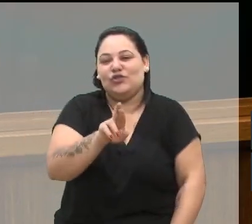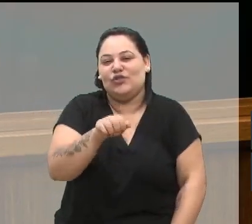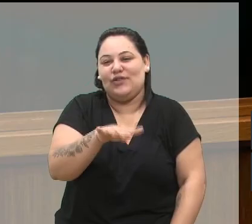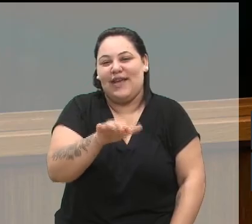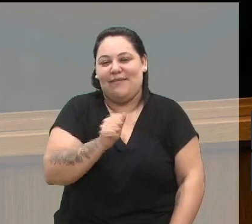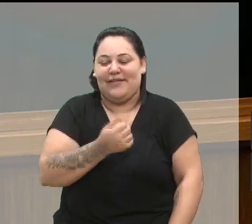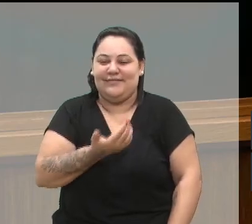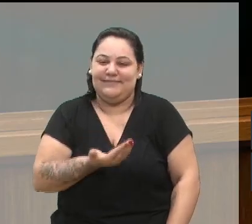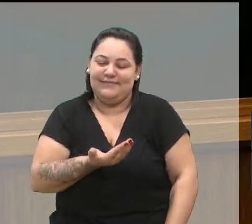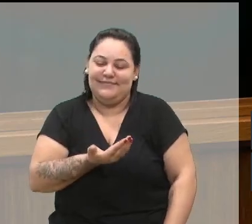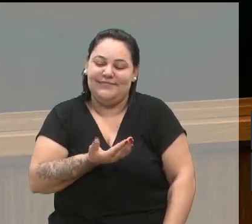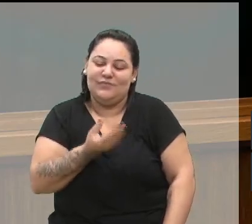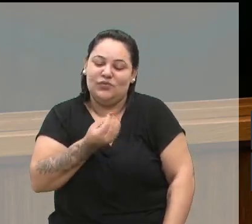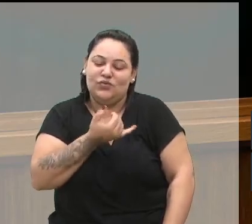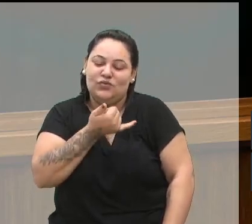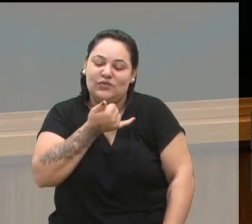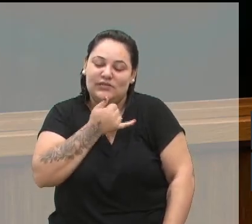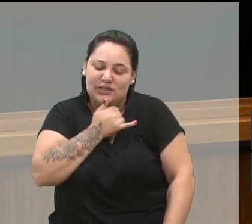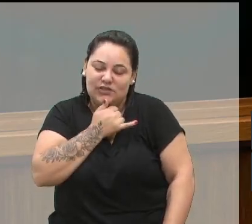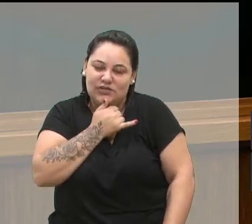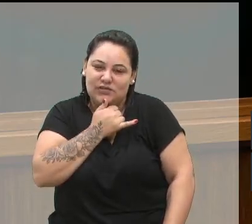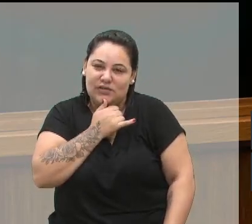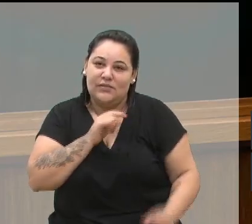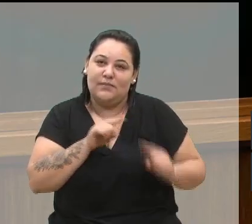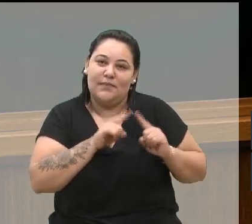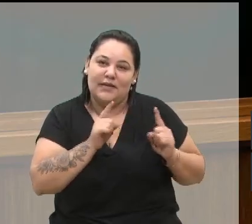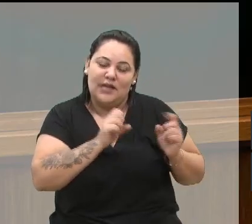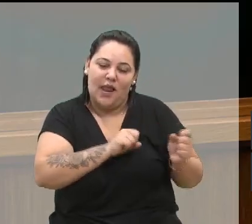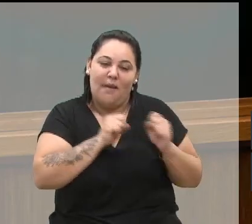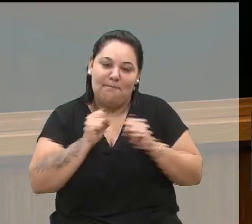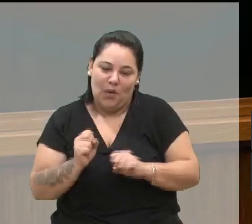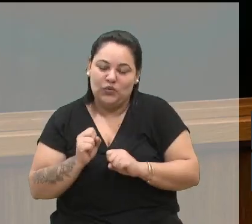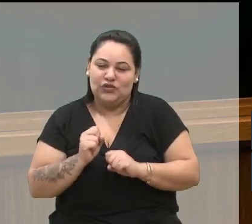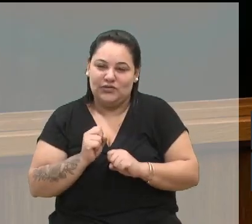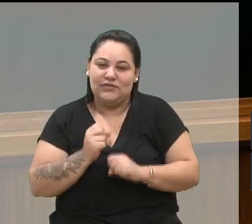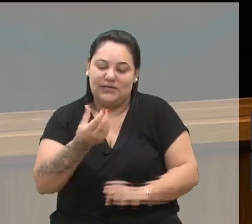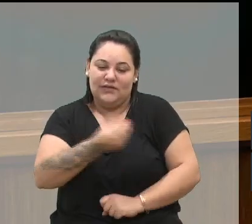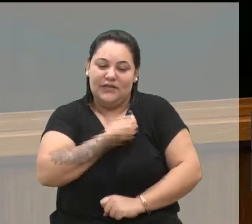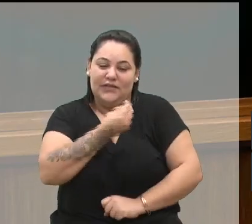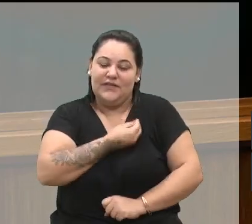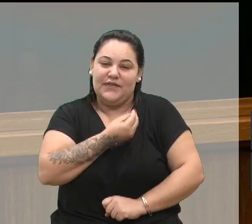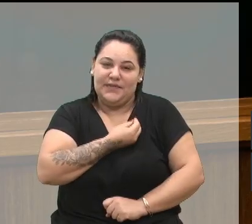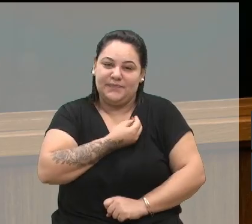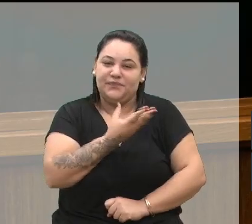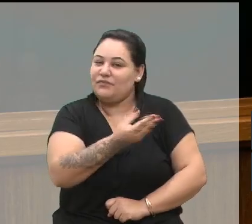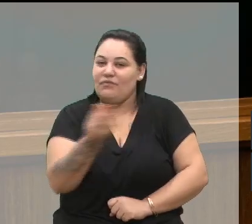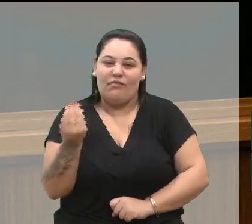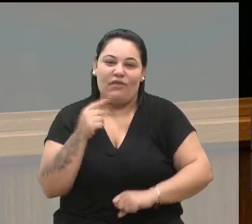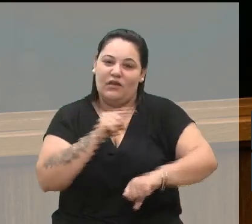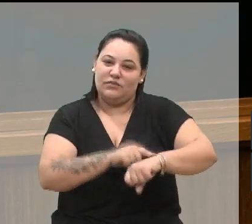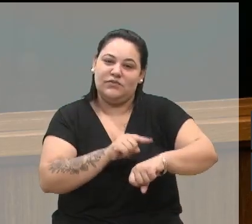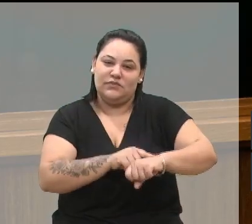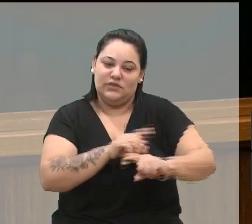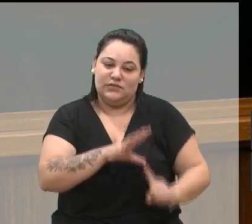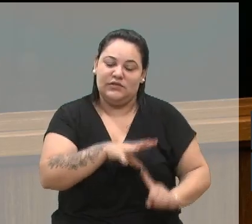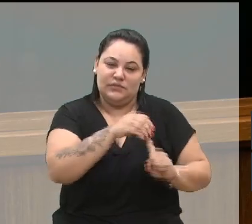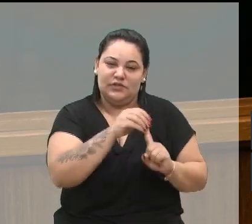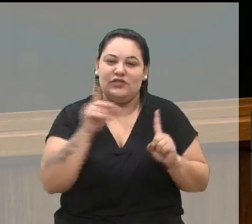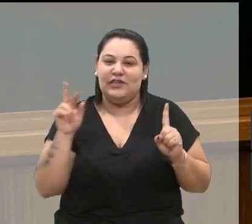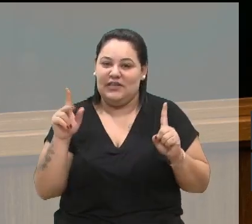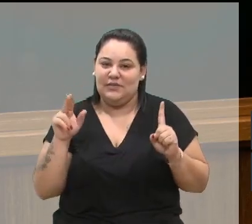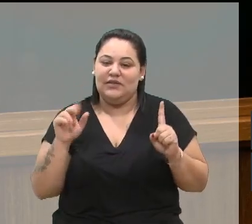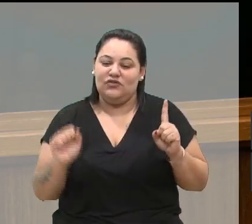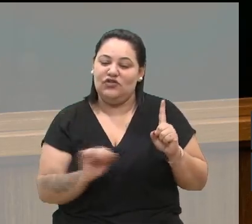muito lamentável, mas ela pôde vivenciar todos esses momentos, inclusive da irmã, né,